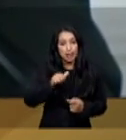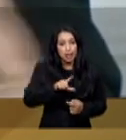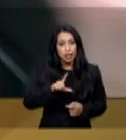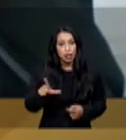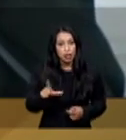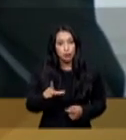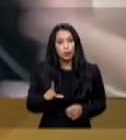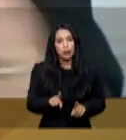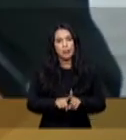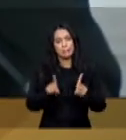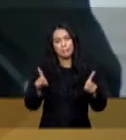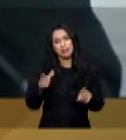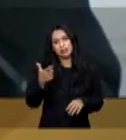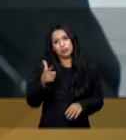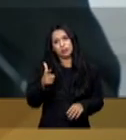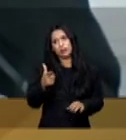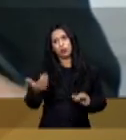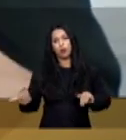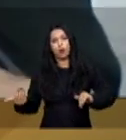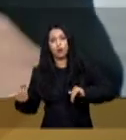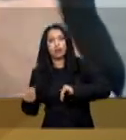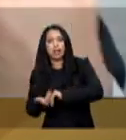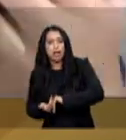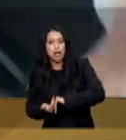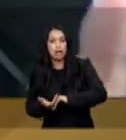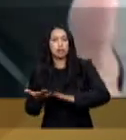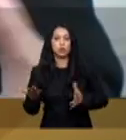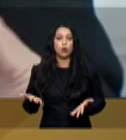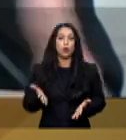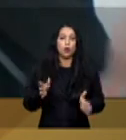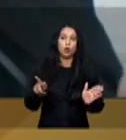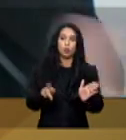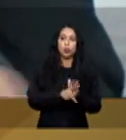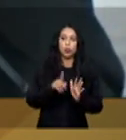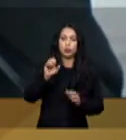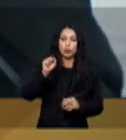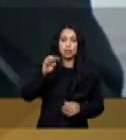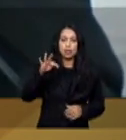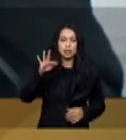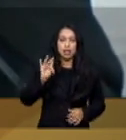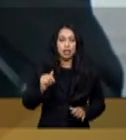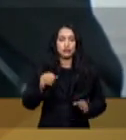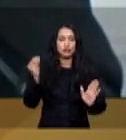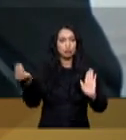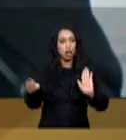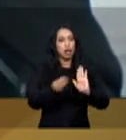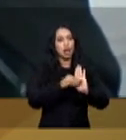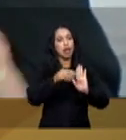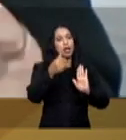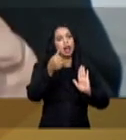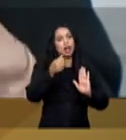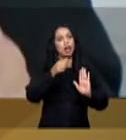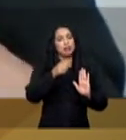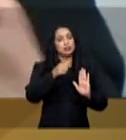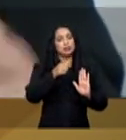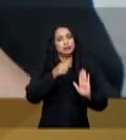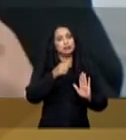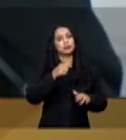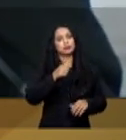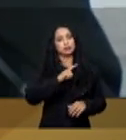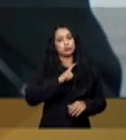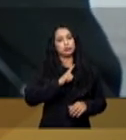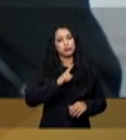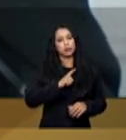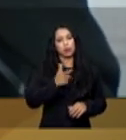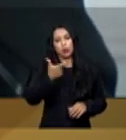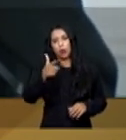houve, seja por parte do Congresso, seja pela doutrina, o próprio Supremo aplicando essas normas e analisando em HC e nos